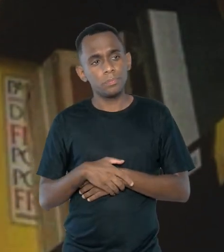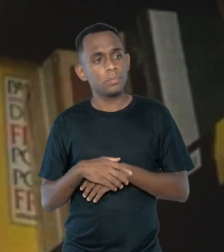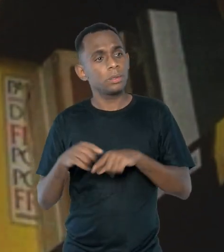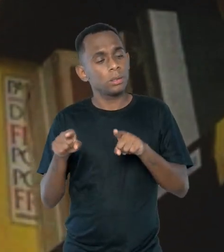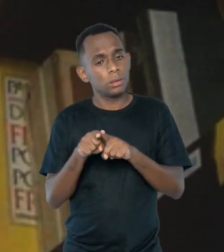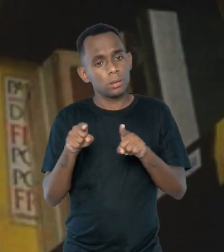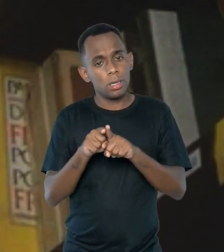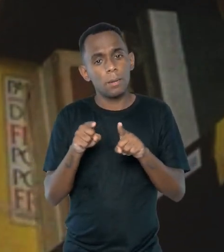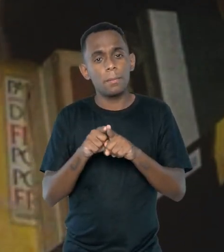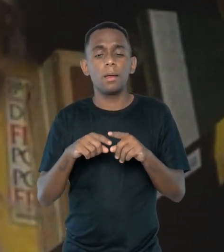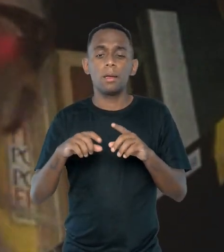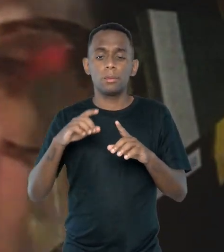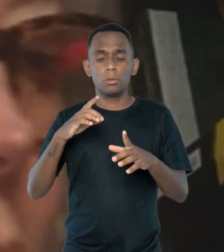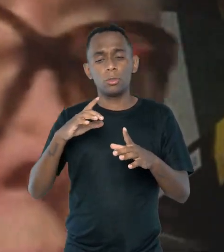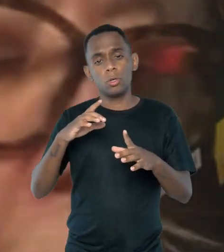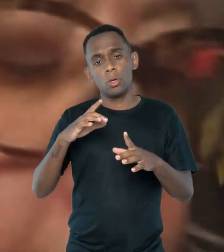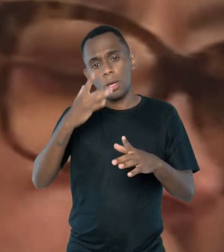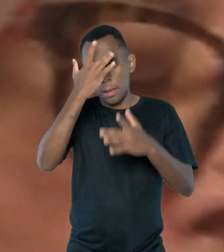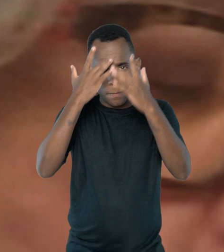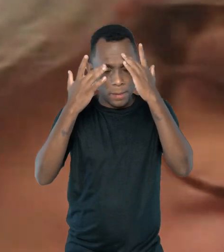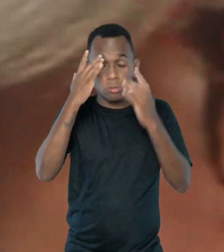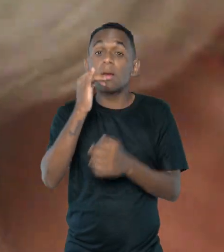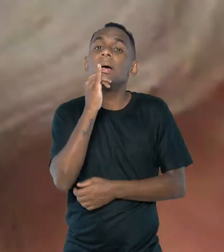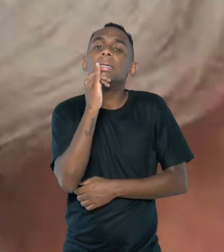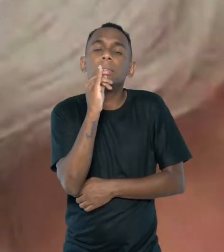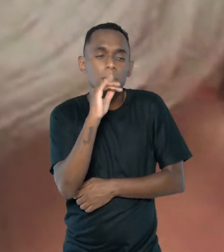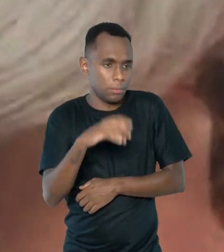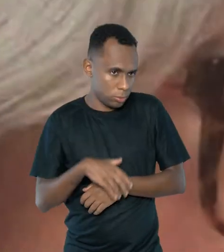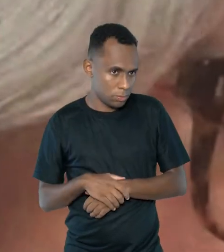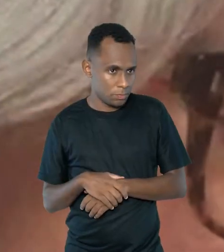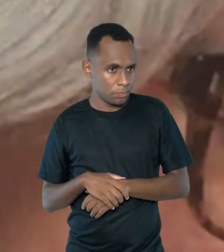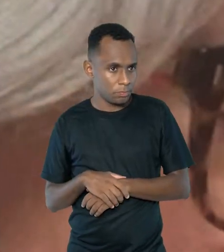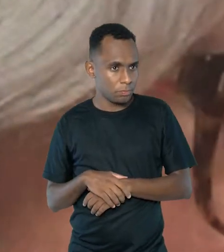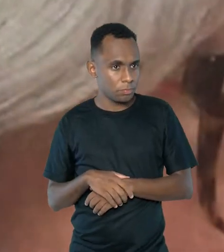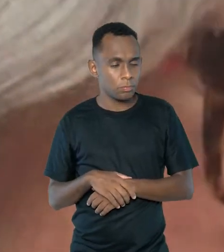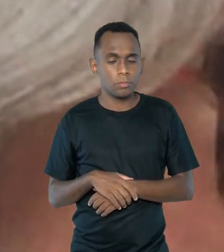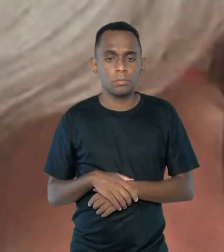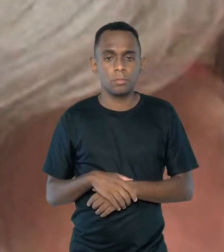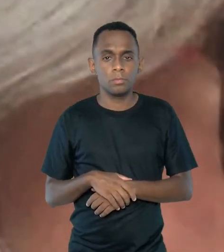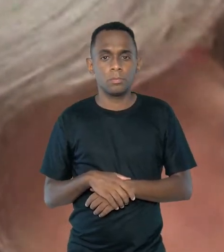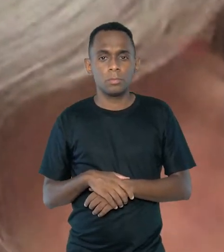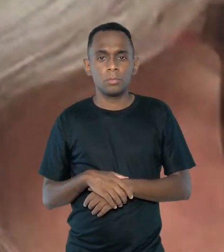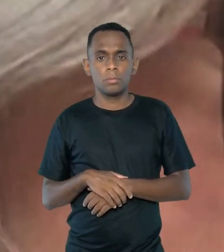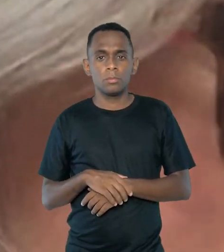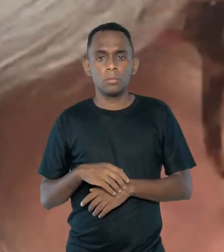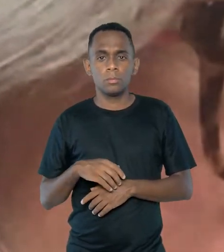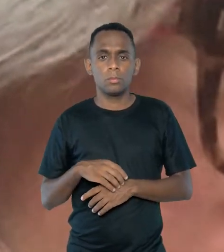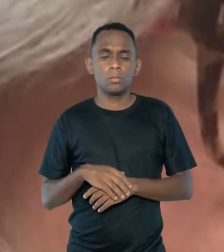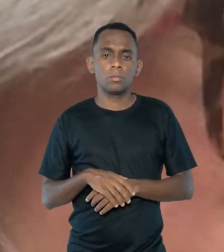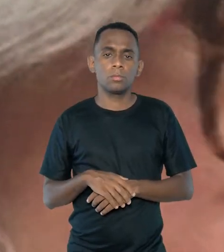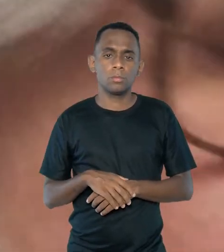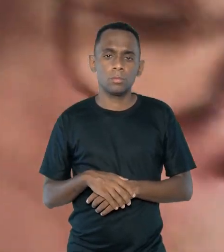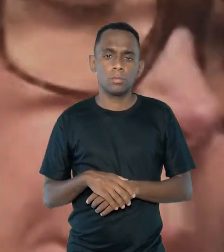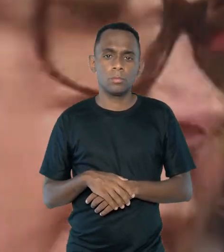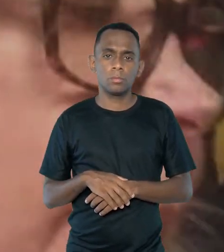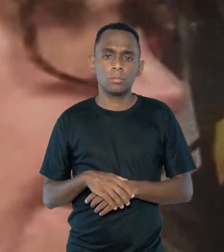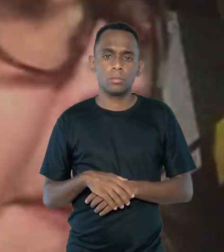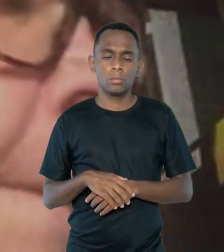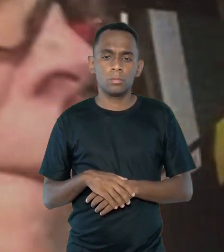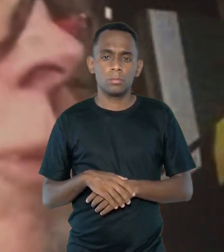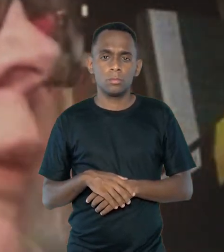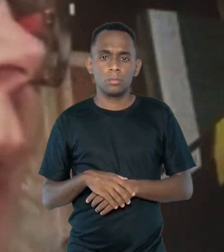os livros dos autores brasileiros. Eu vou te dar um exemplo aqui de um diálogo entre